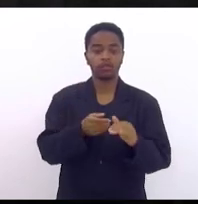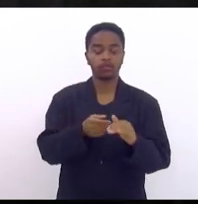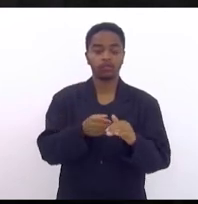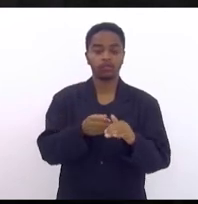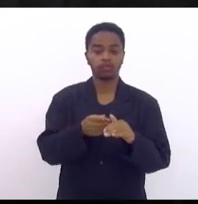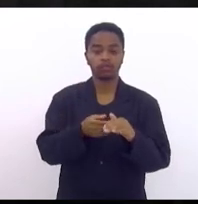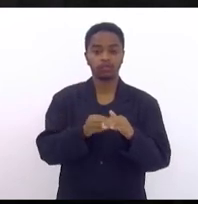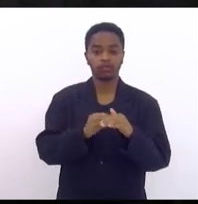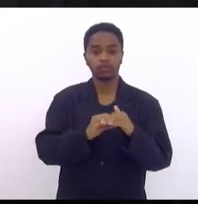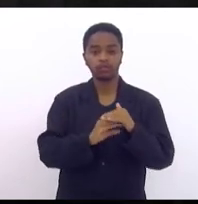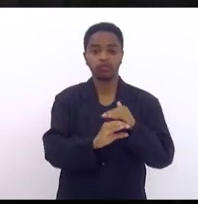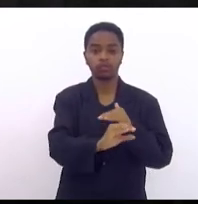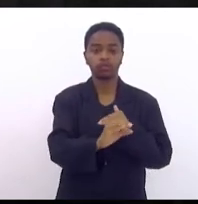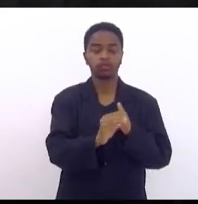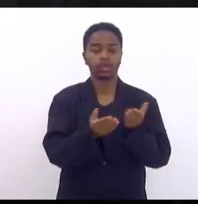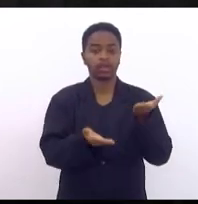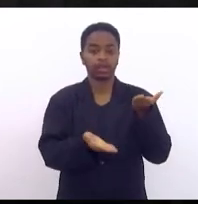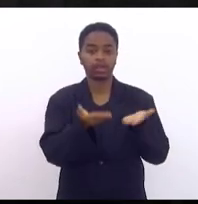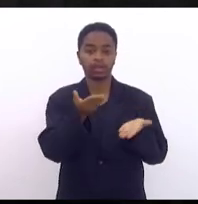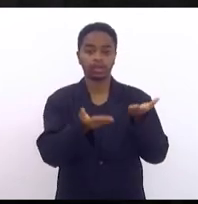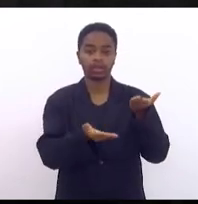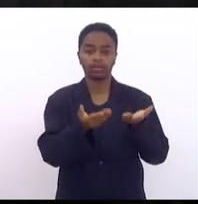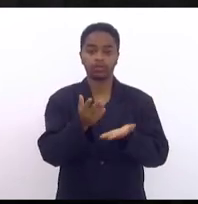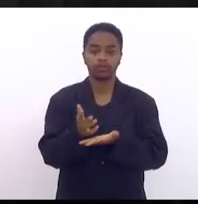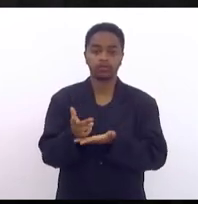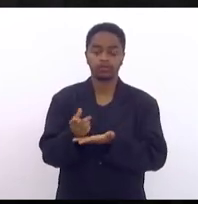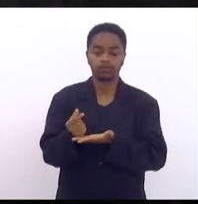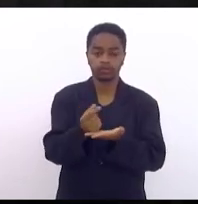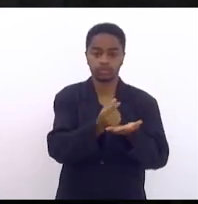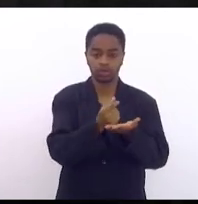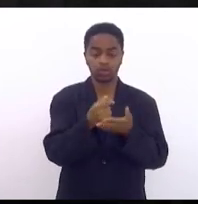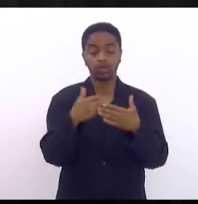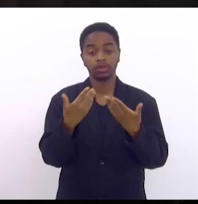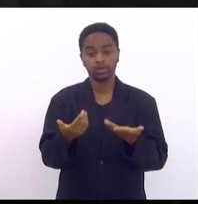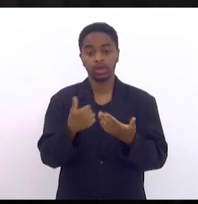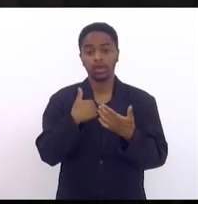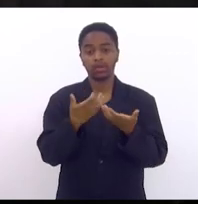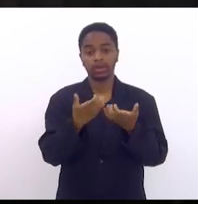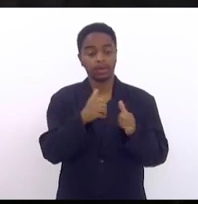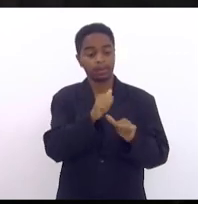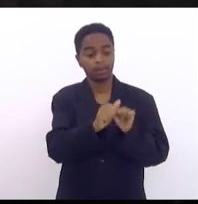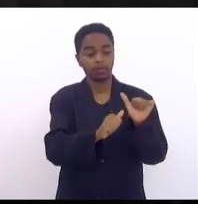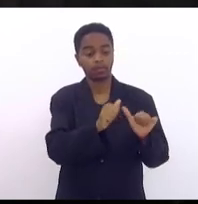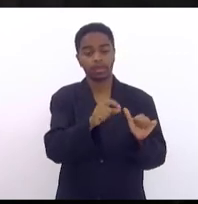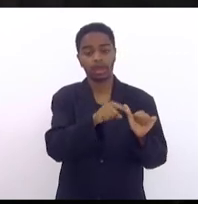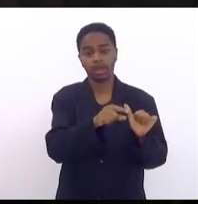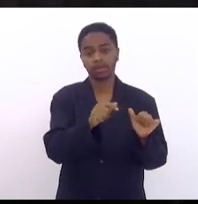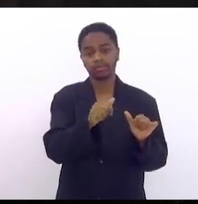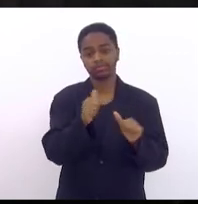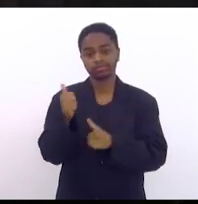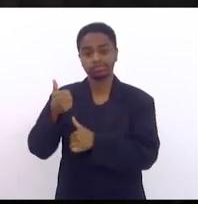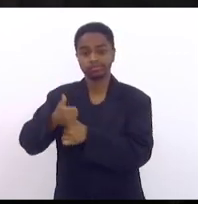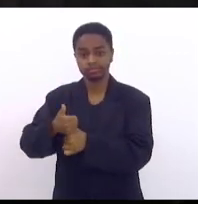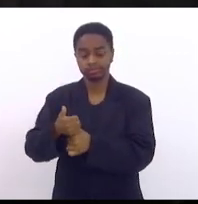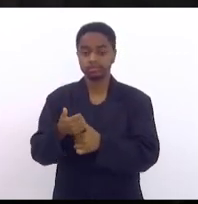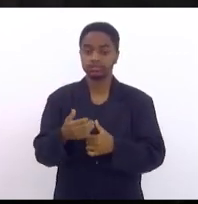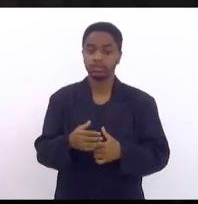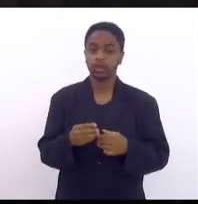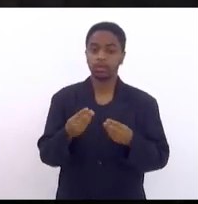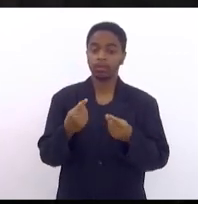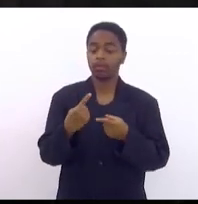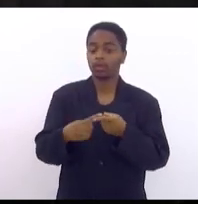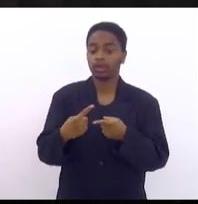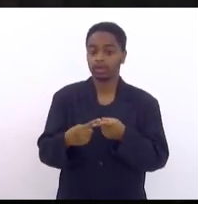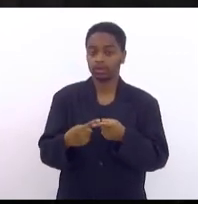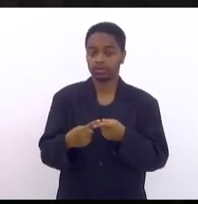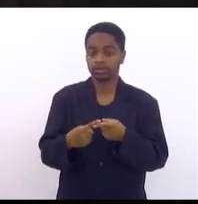Fundo do Estado de Equilíbrio Fiscal. E eu quis mexer no FEF com o FOT, inclusive revogando o FET,